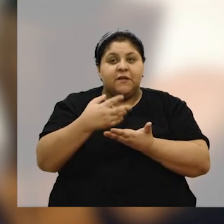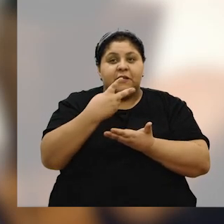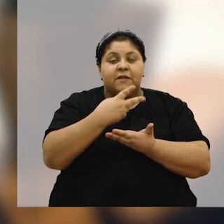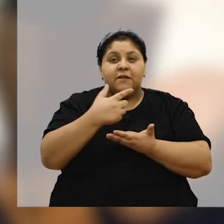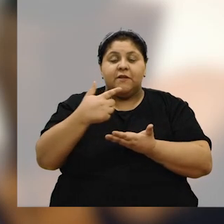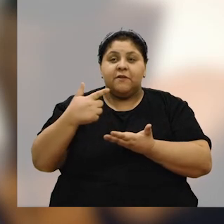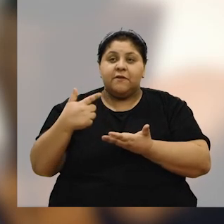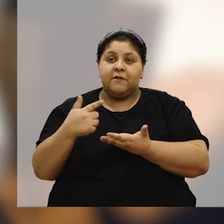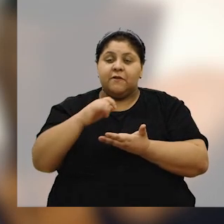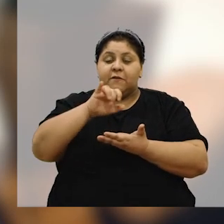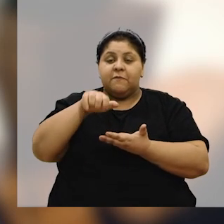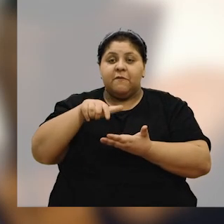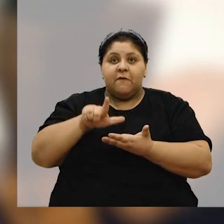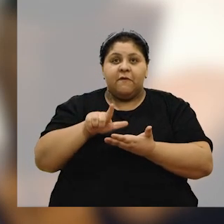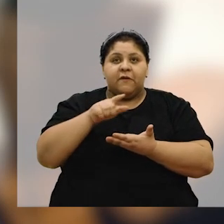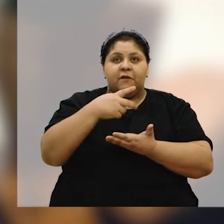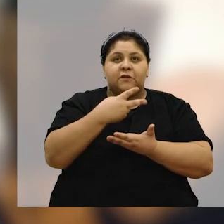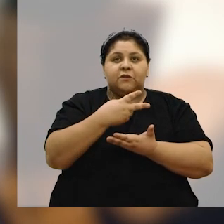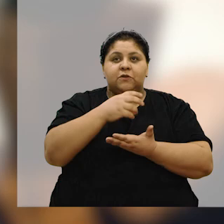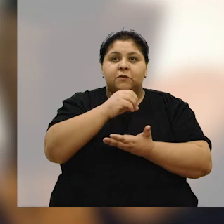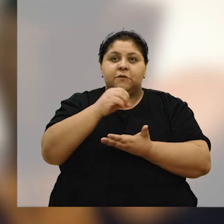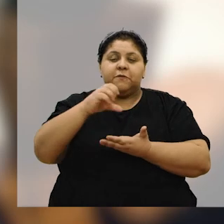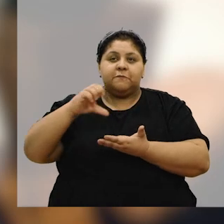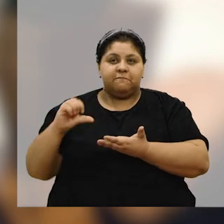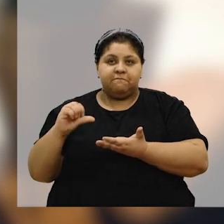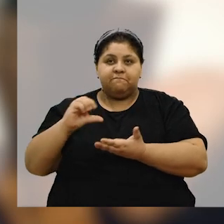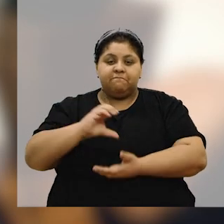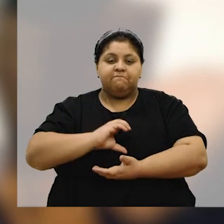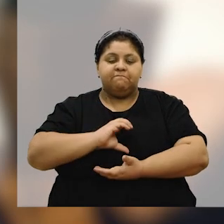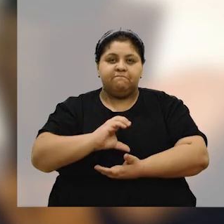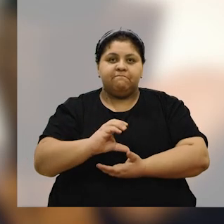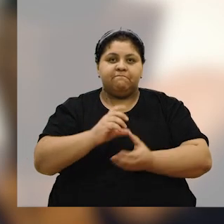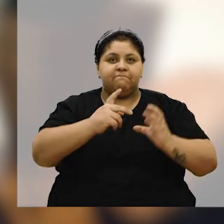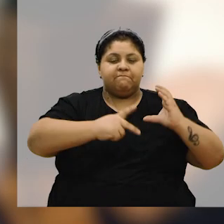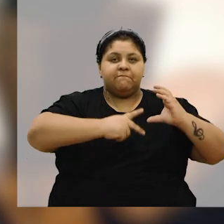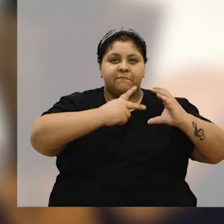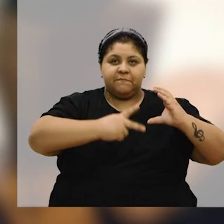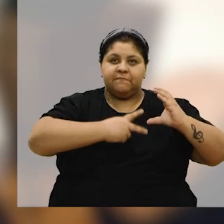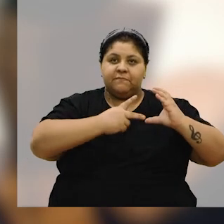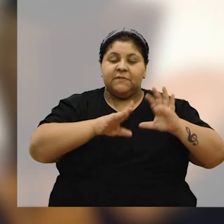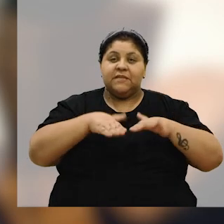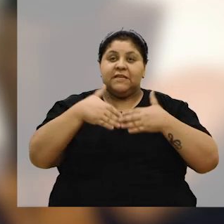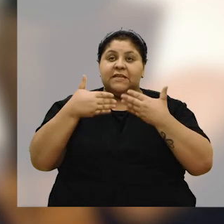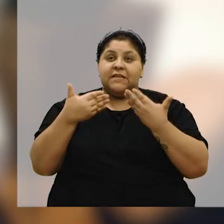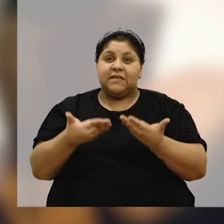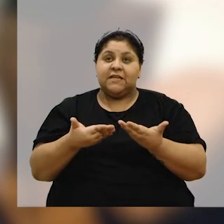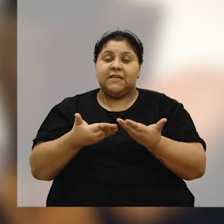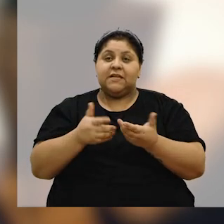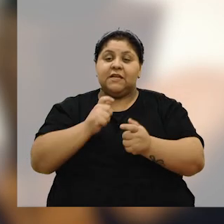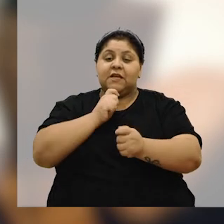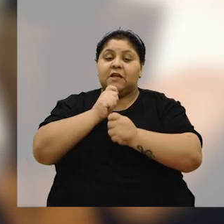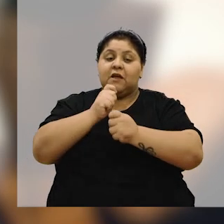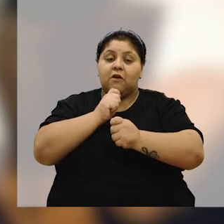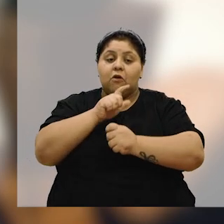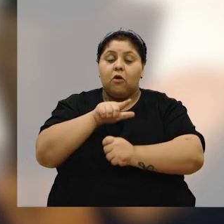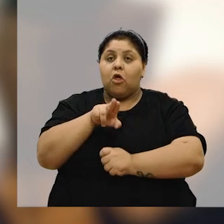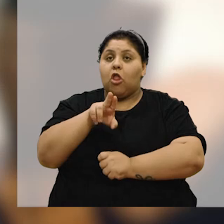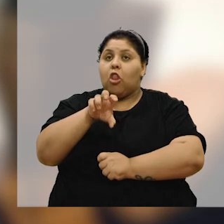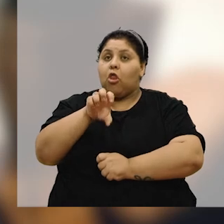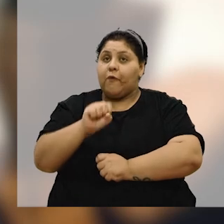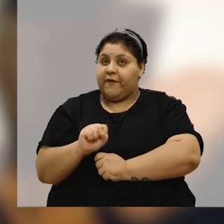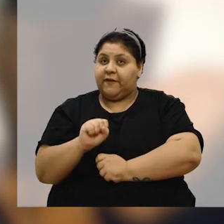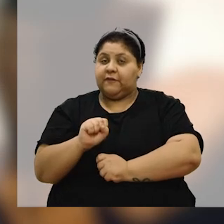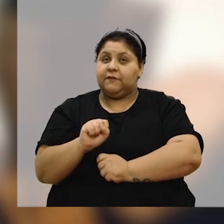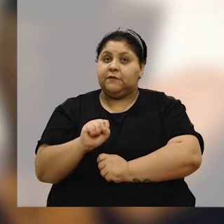em 27 de julho de 2009. Sob a coordenação da TV Câmara, então a cargo do jornalista Luiz